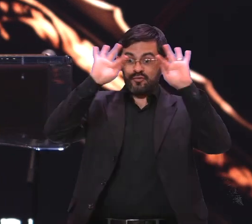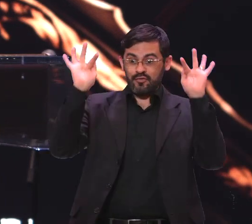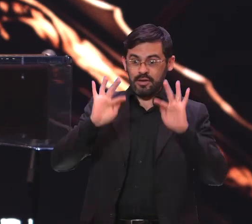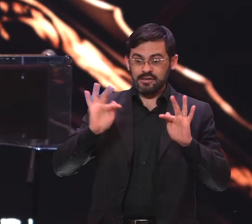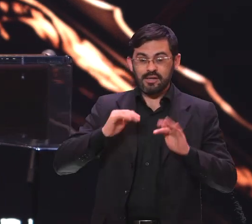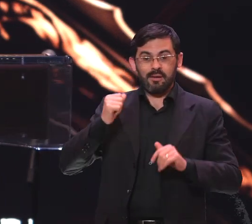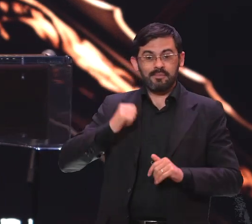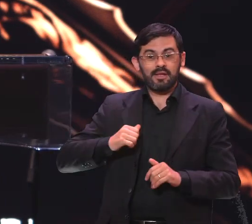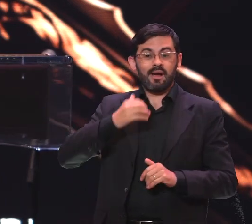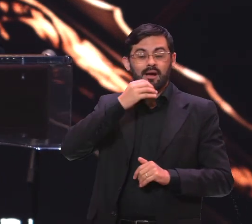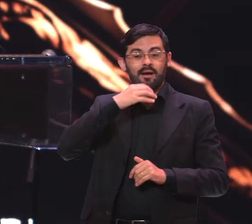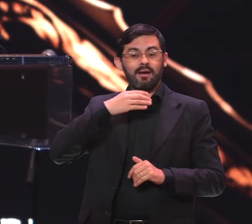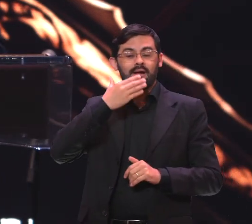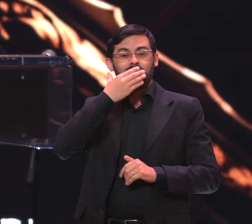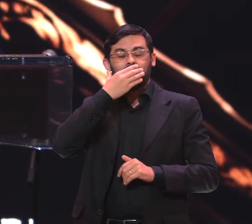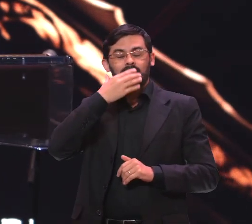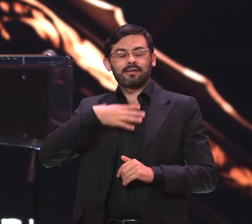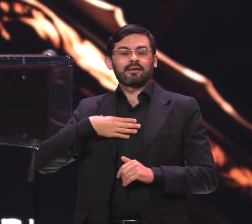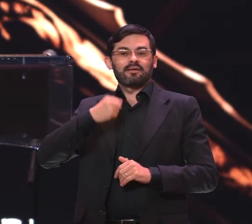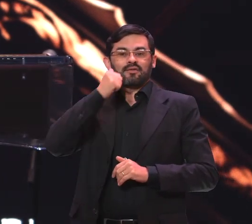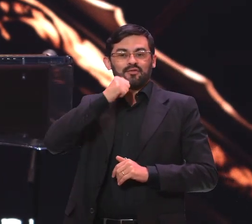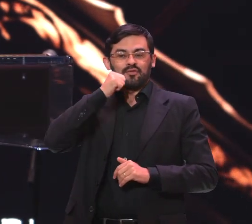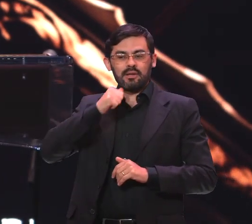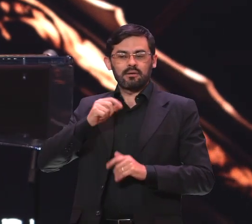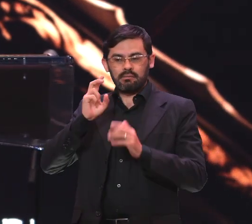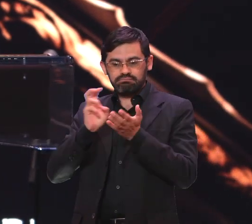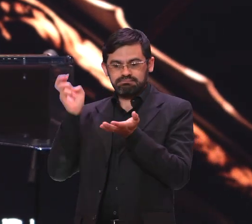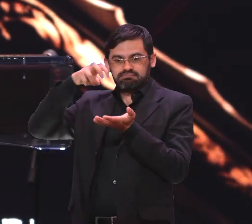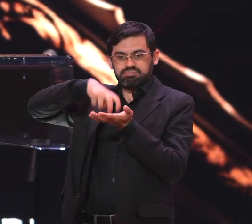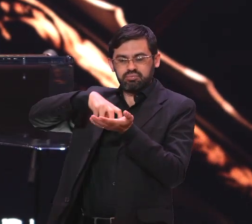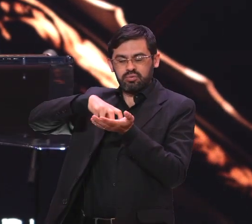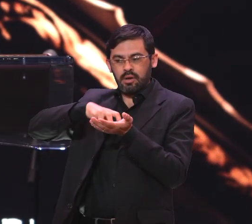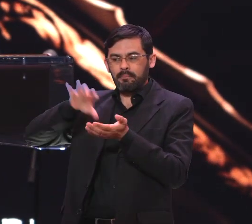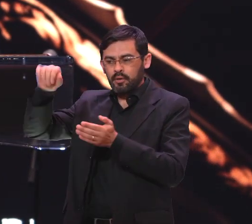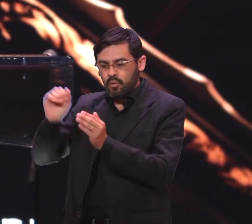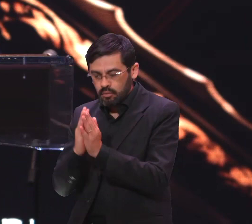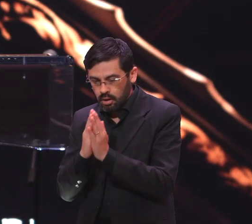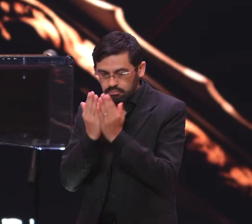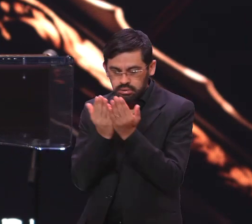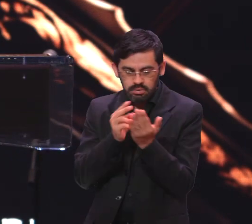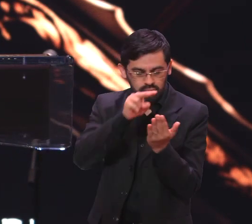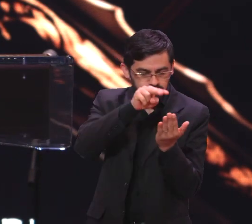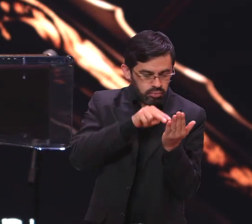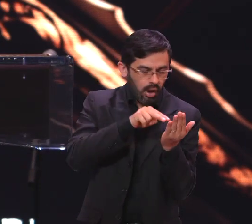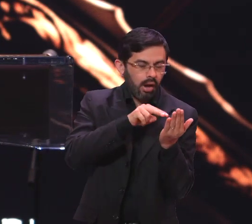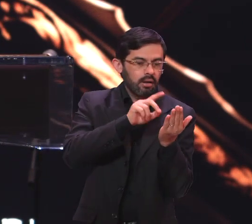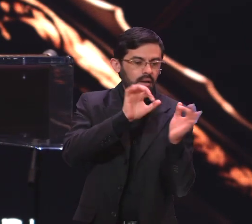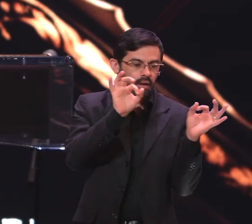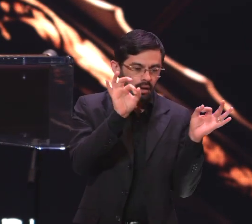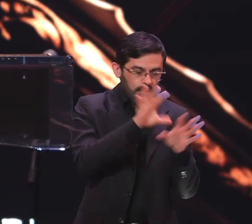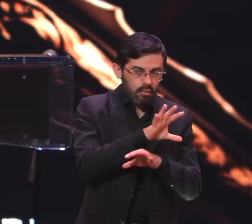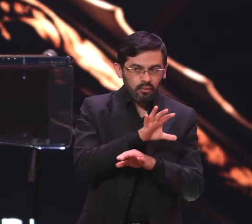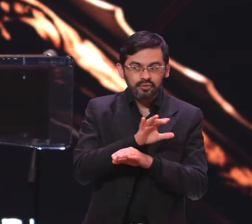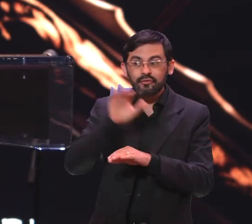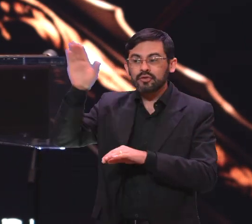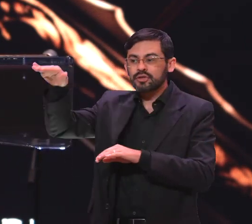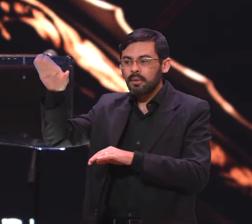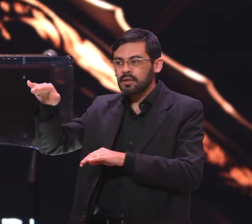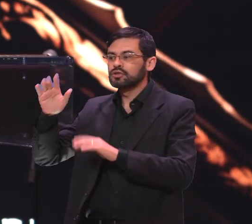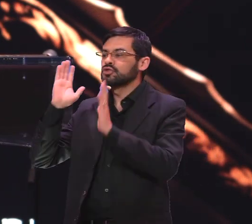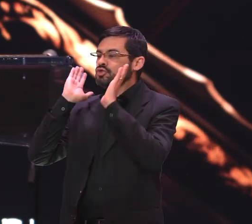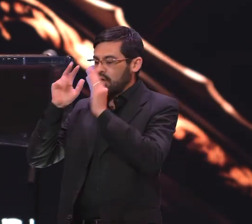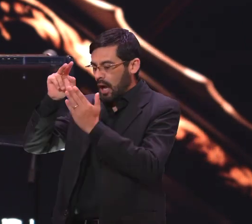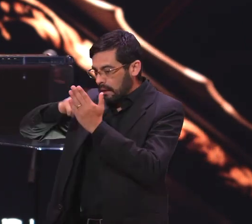acordou antes que todo mundo, pegou a biblinha dela, fez a devocional e foi acordar a gente. Eu já li a Bíblia,